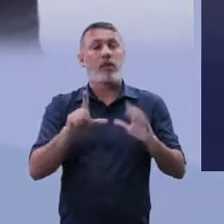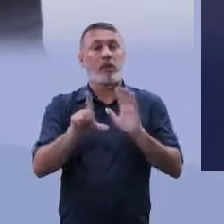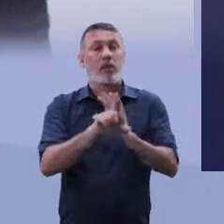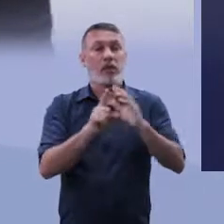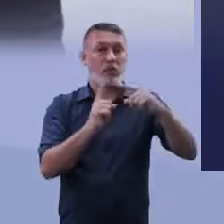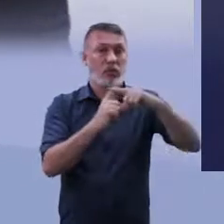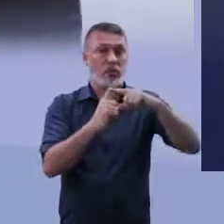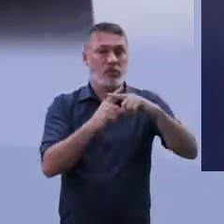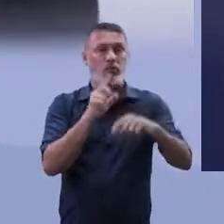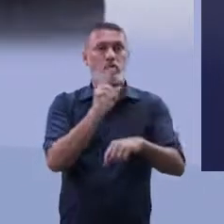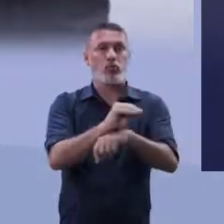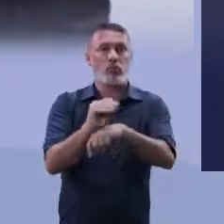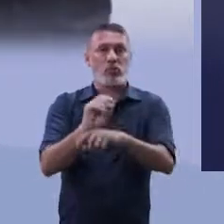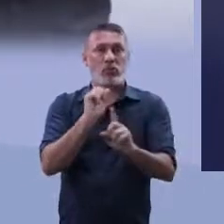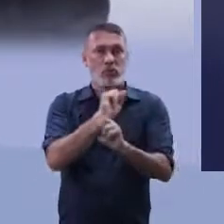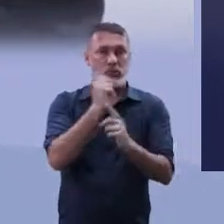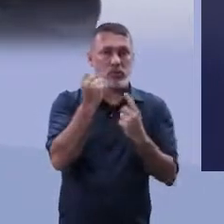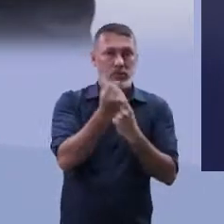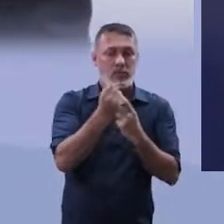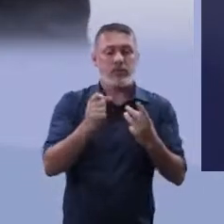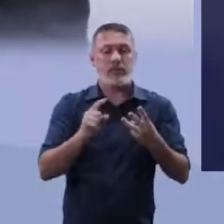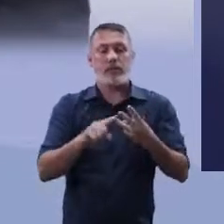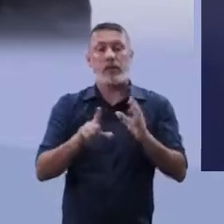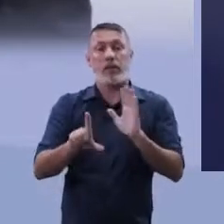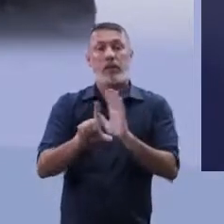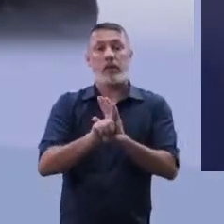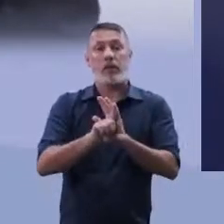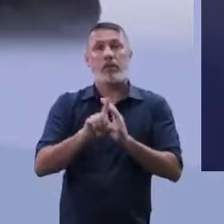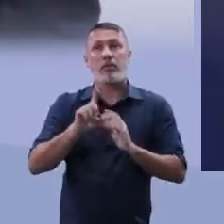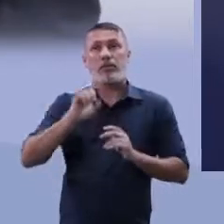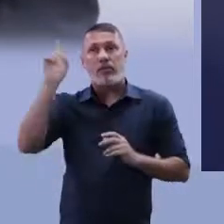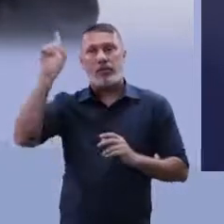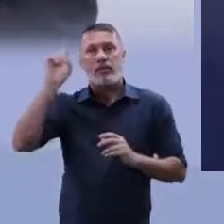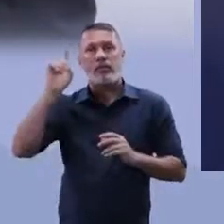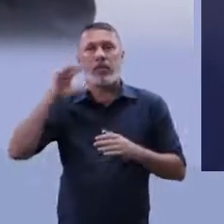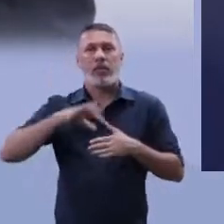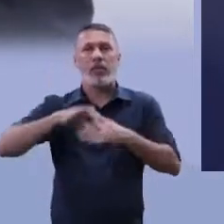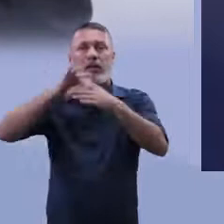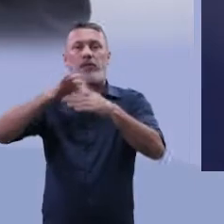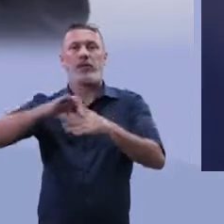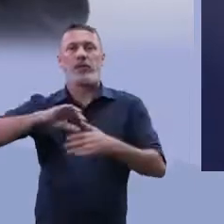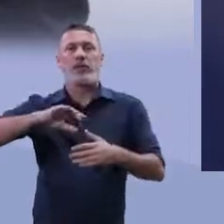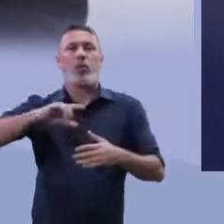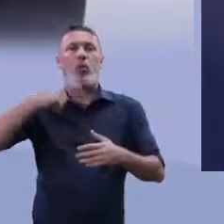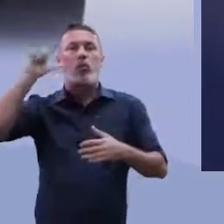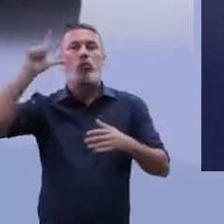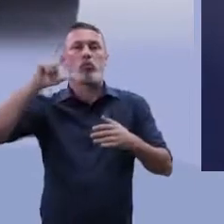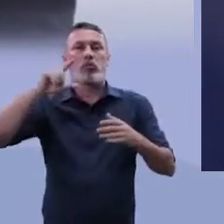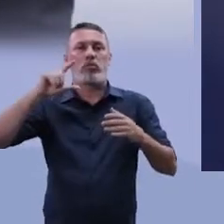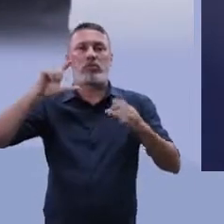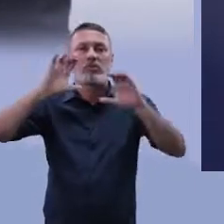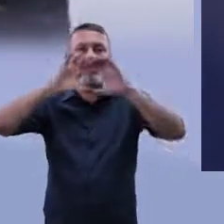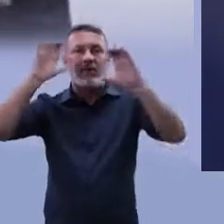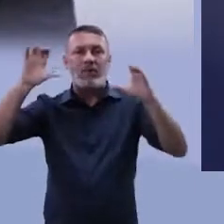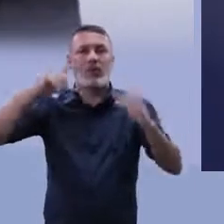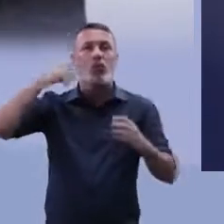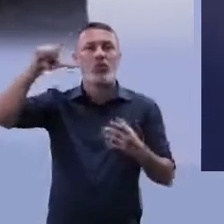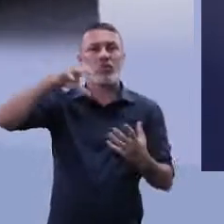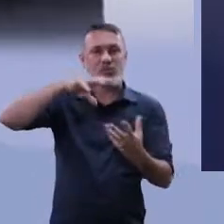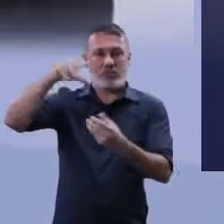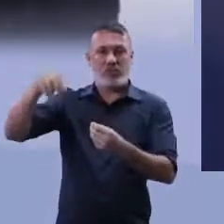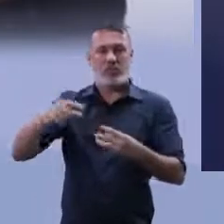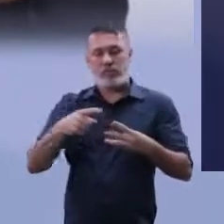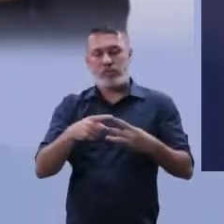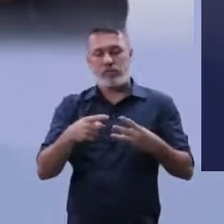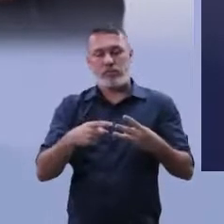lei positiva, que visa preservar a sociedade, e a lei divina, que conduz o homem a uma outra